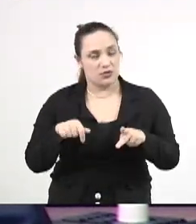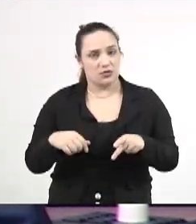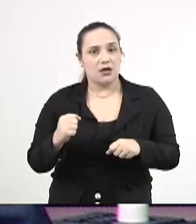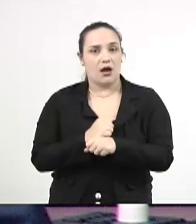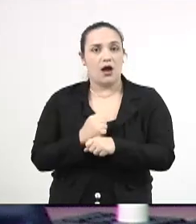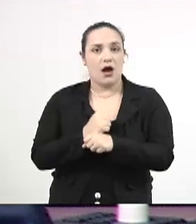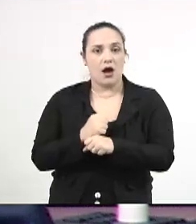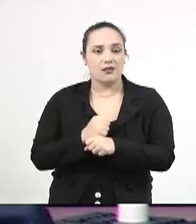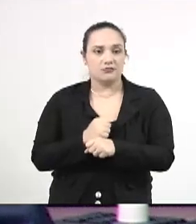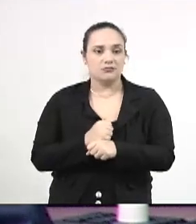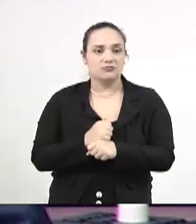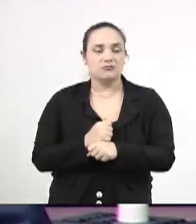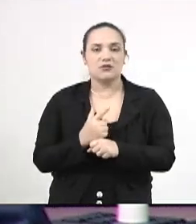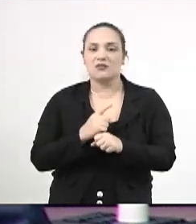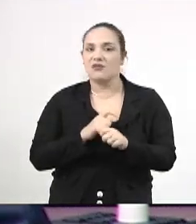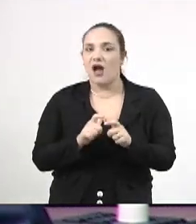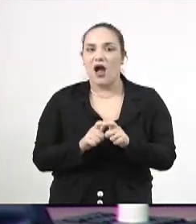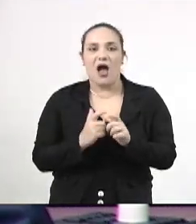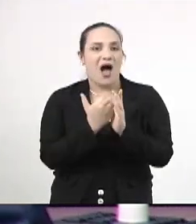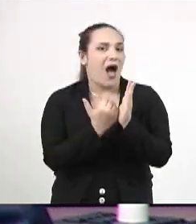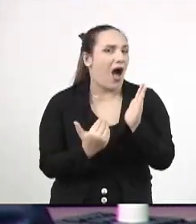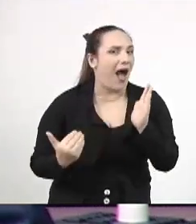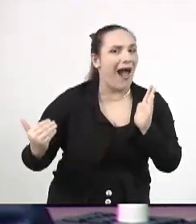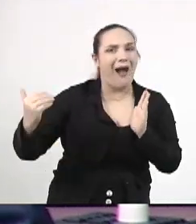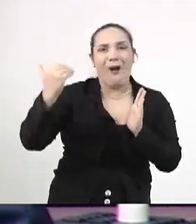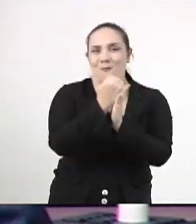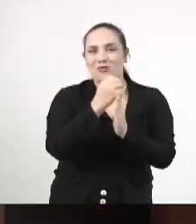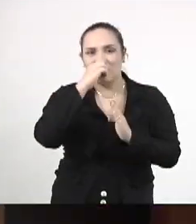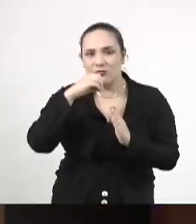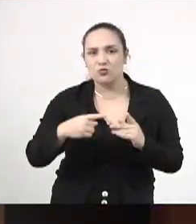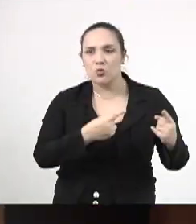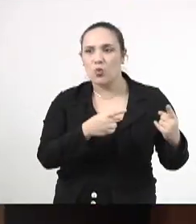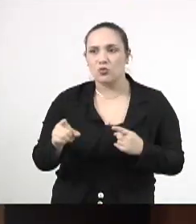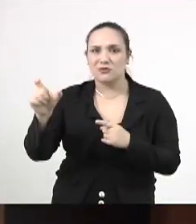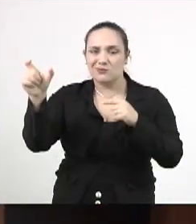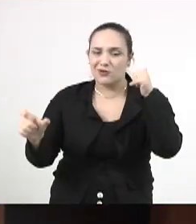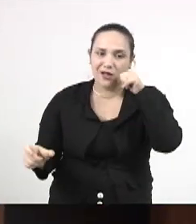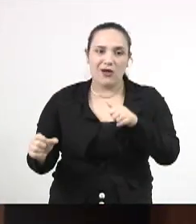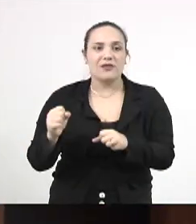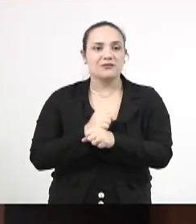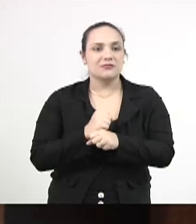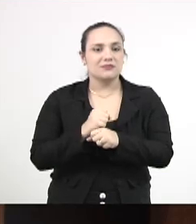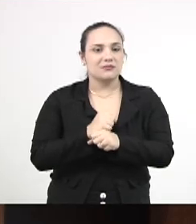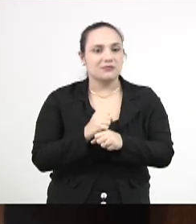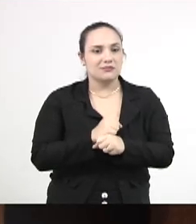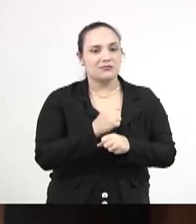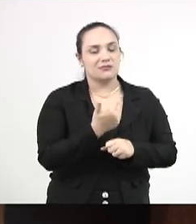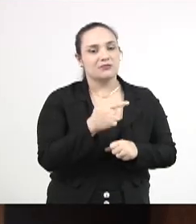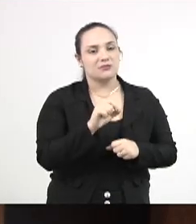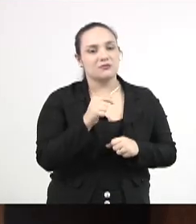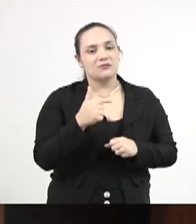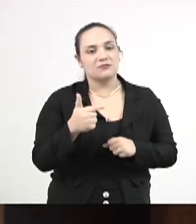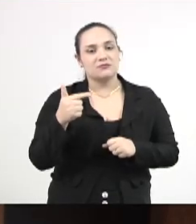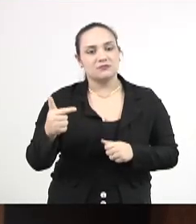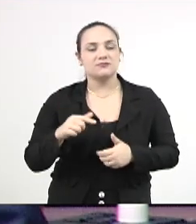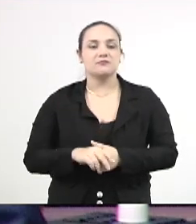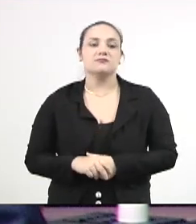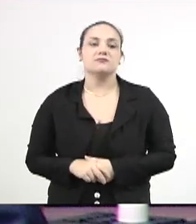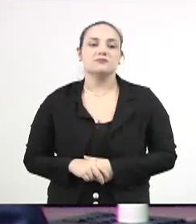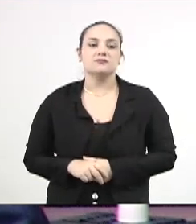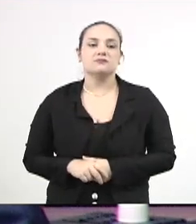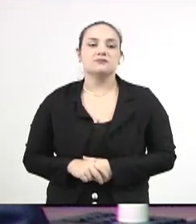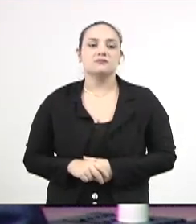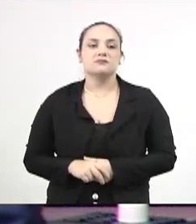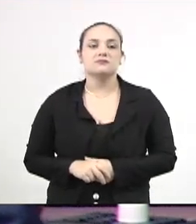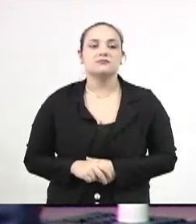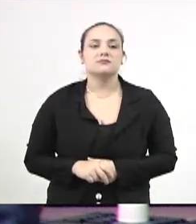um crescimento em todas as formas de violência contra a mulher no ano de 2022. Os números revelam